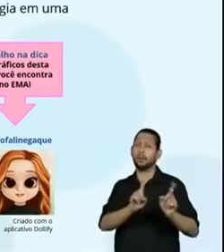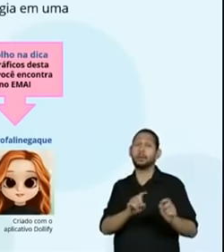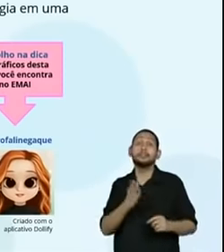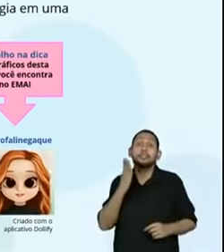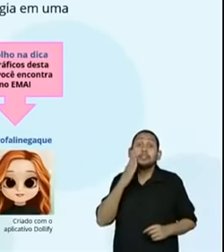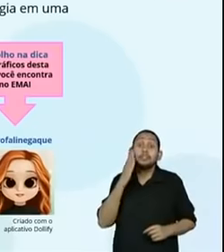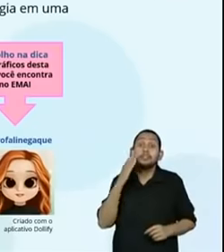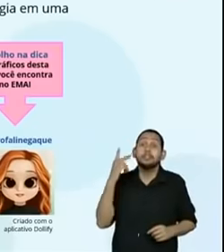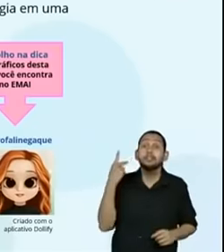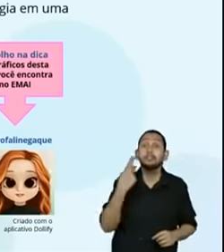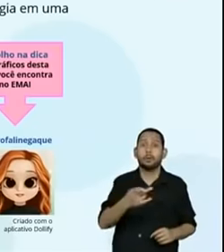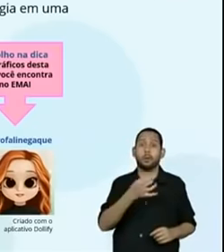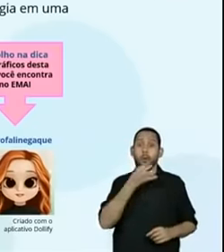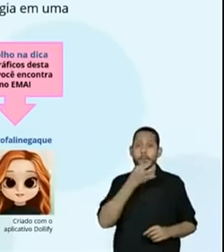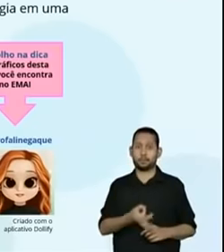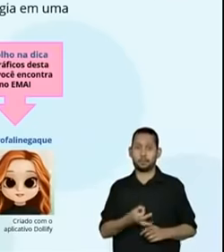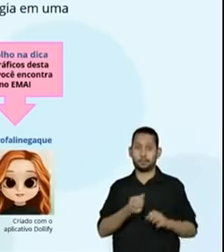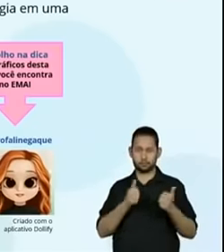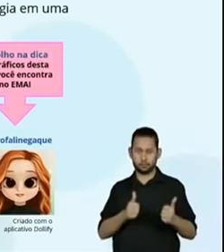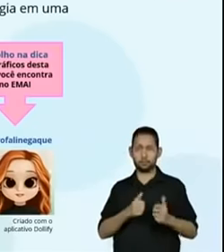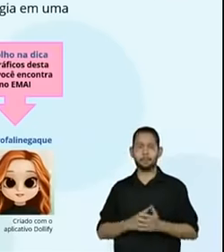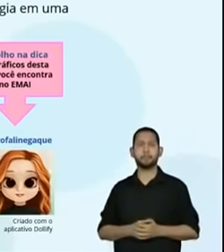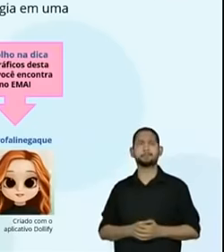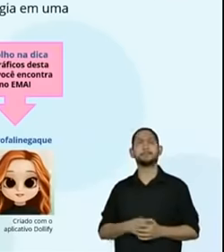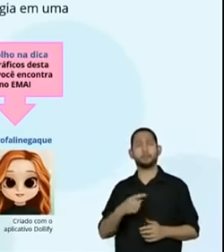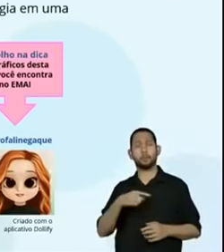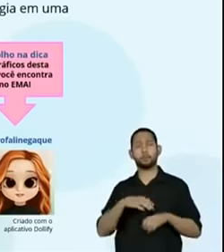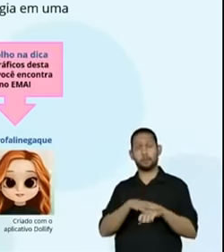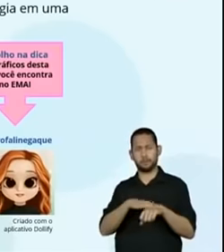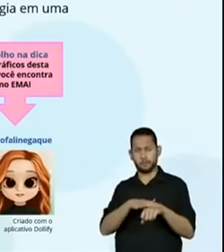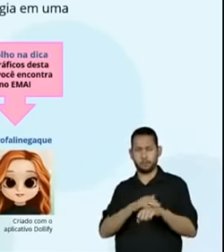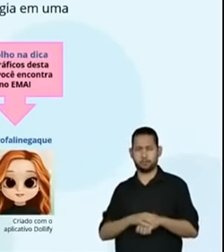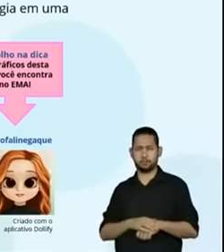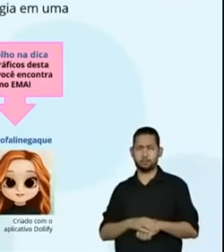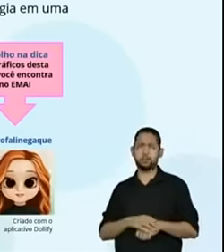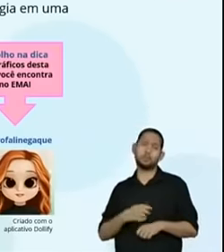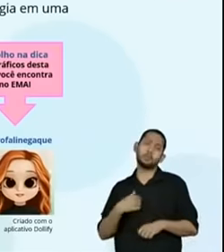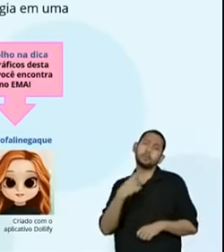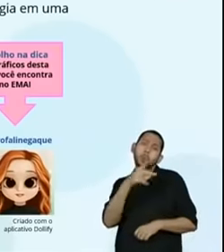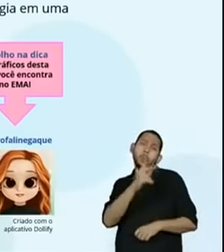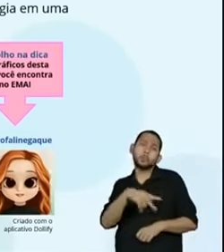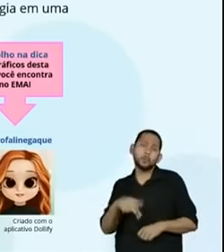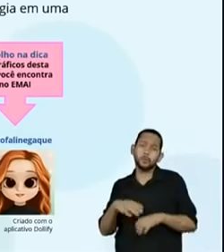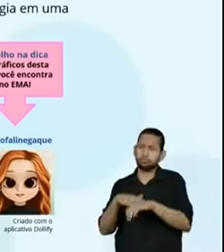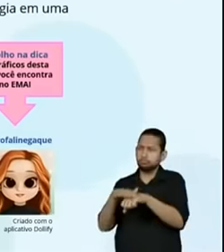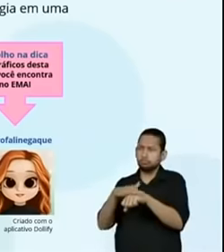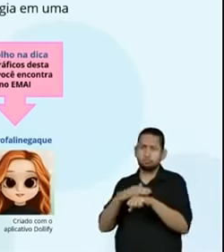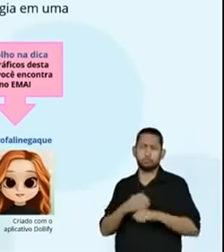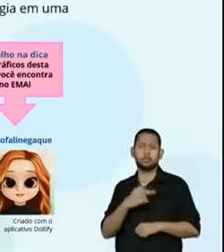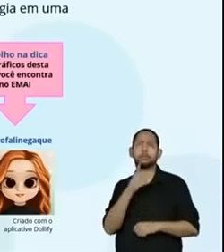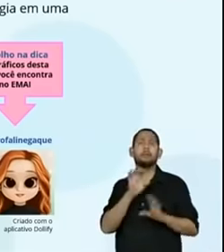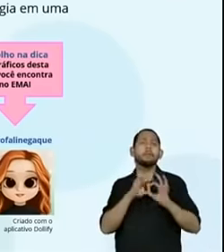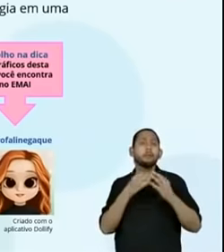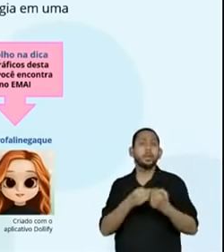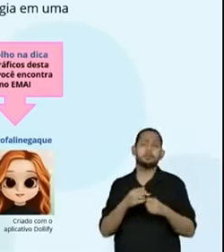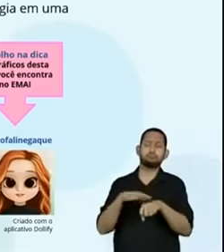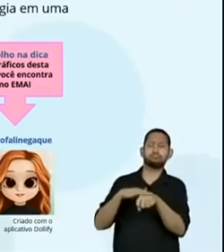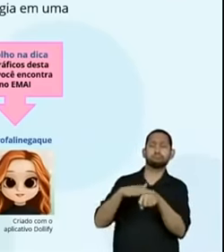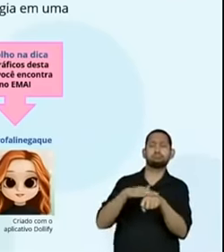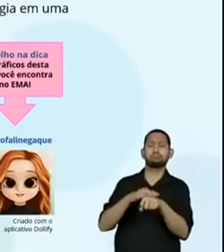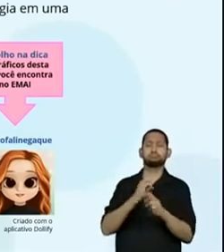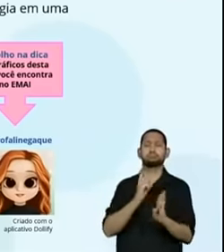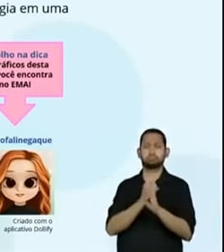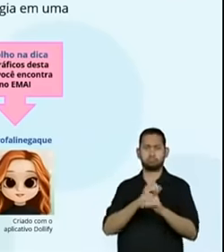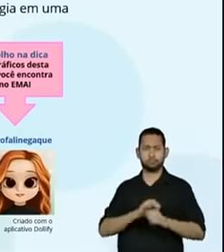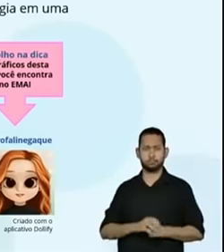vocês aí. Pensem. Discutam com alguém, discuta com a Pro de vocês, discuta com alguém em casa. Descubra